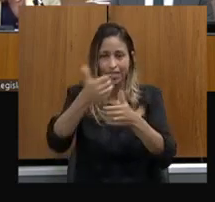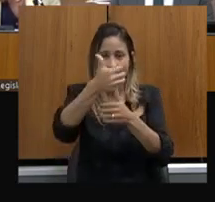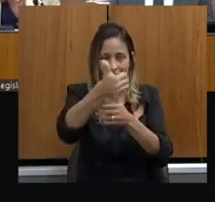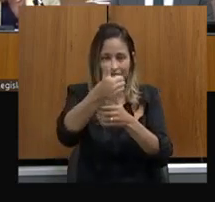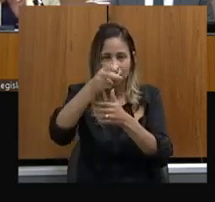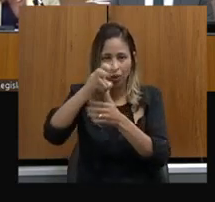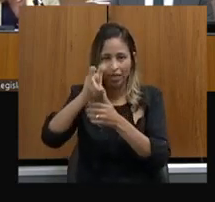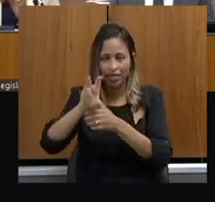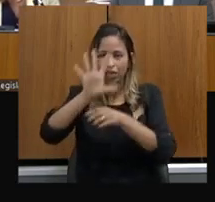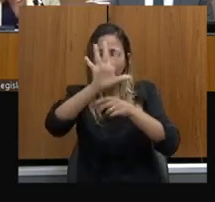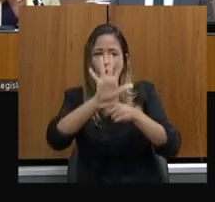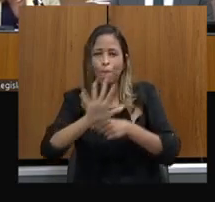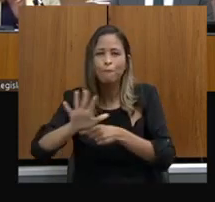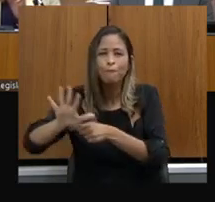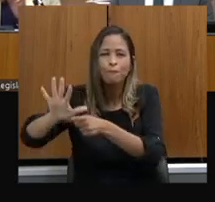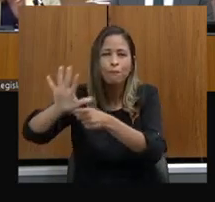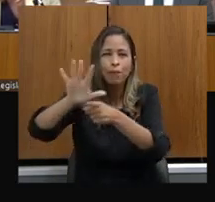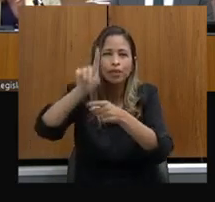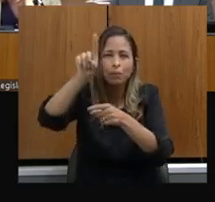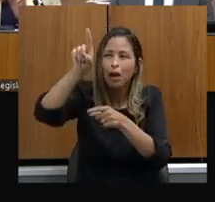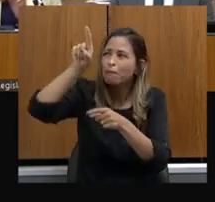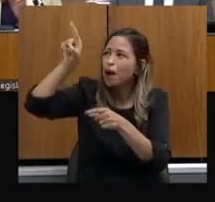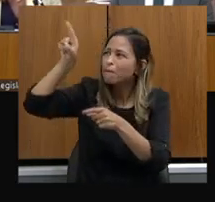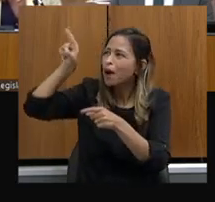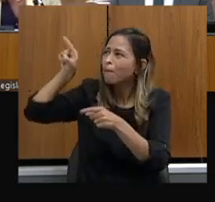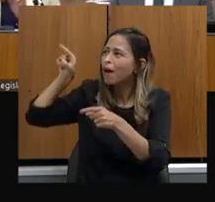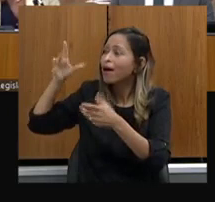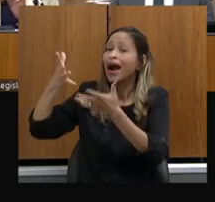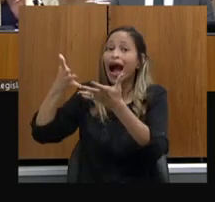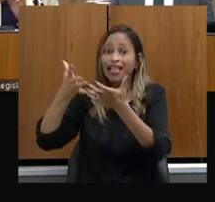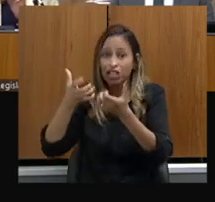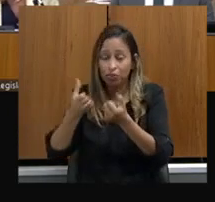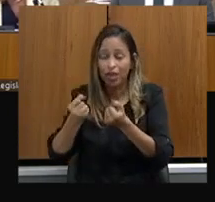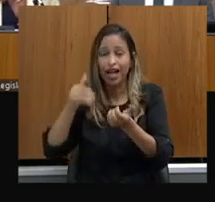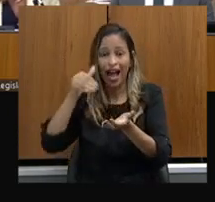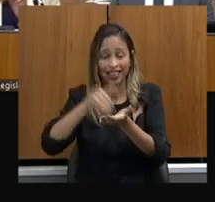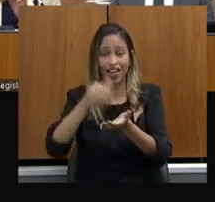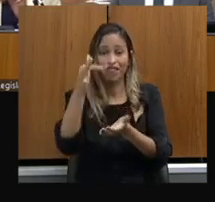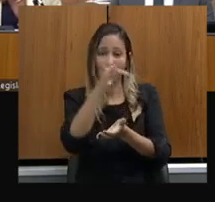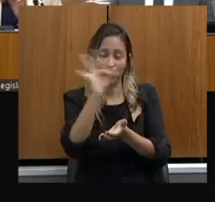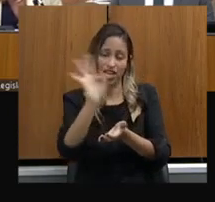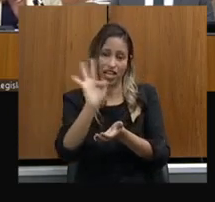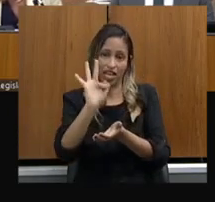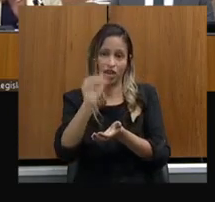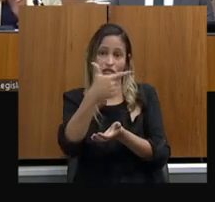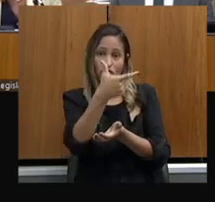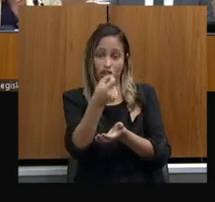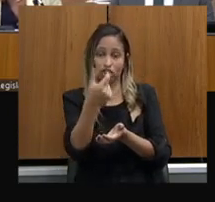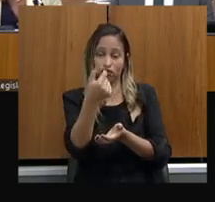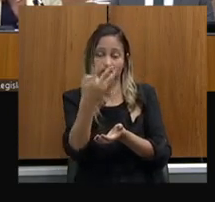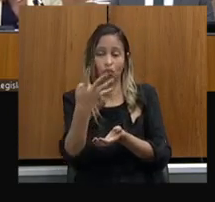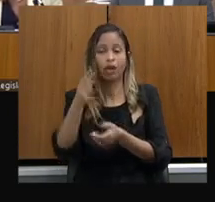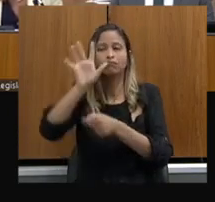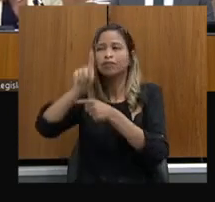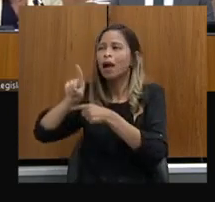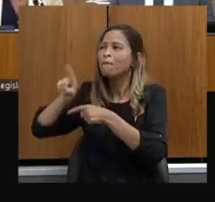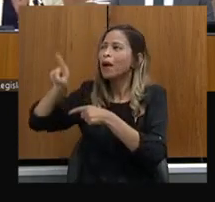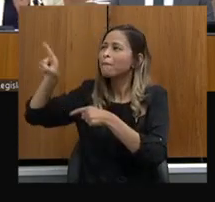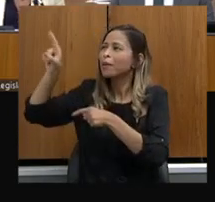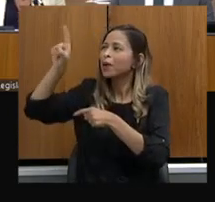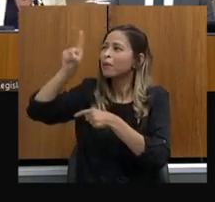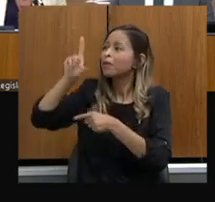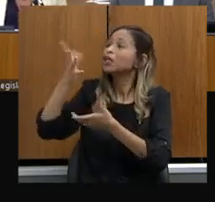157 localidades e distritos atendidos até Fevereiro de 2024 nós já temos 30 localidades e